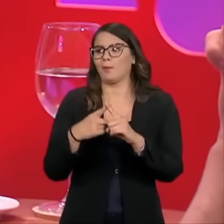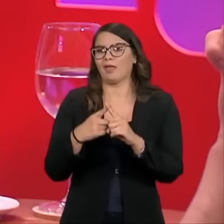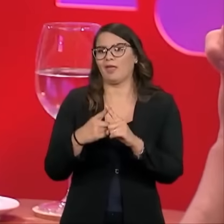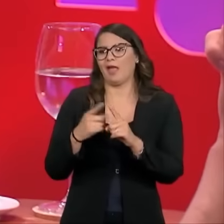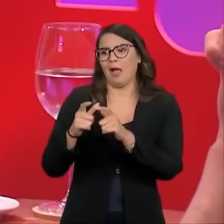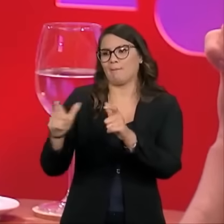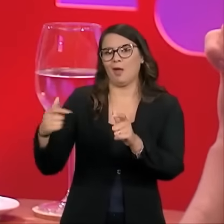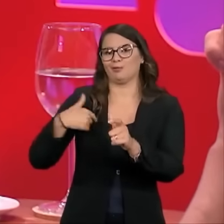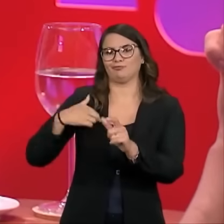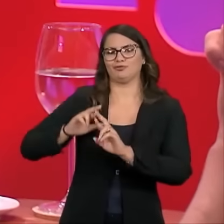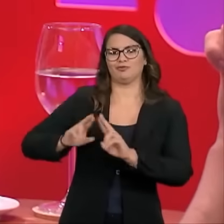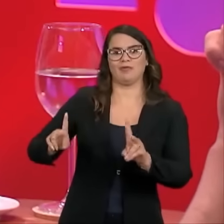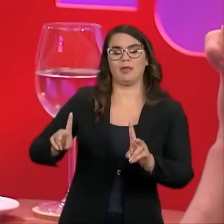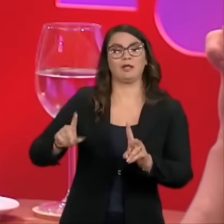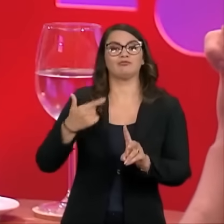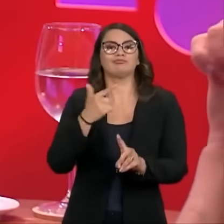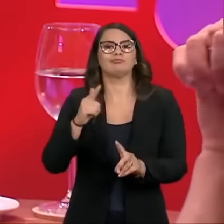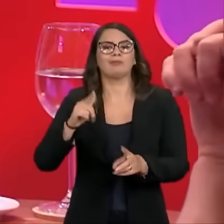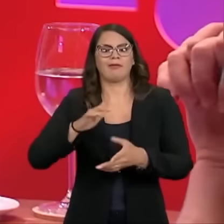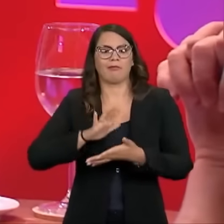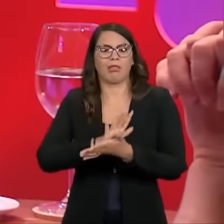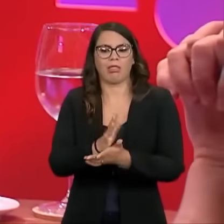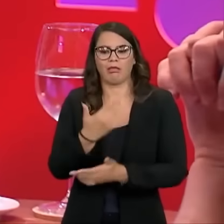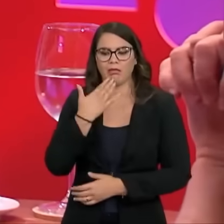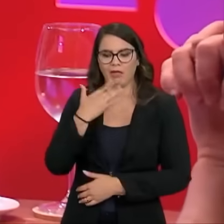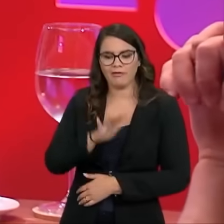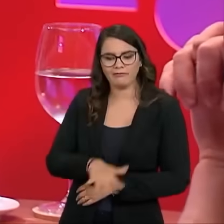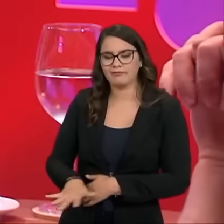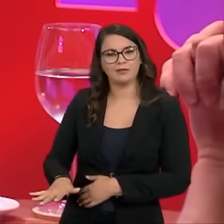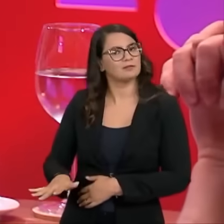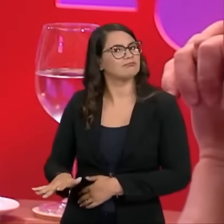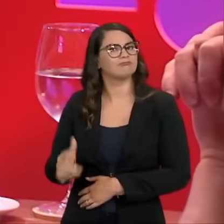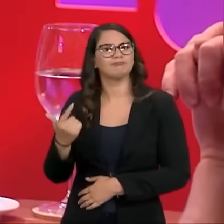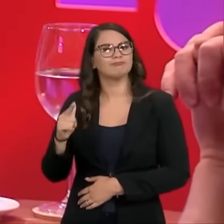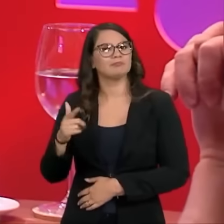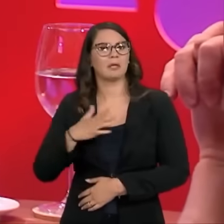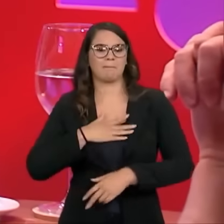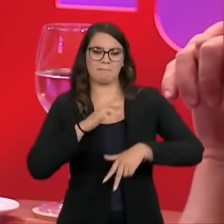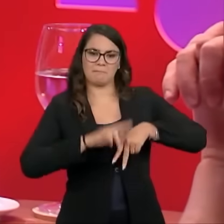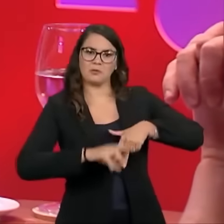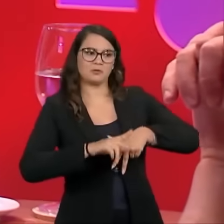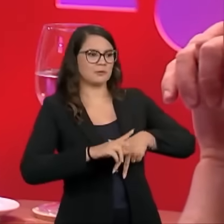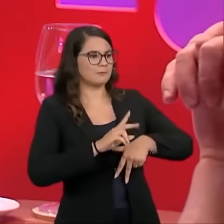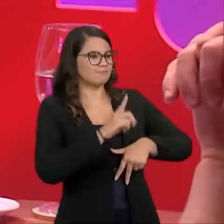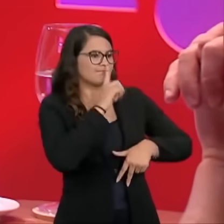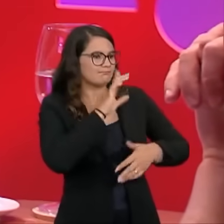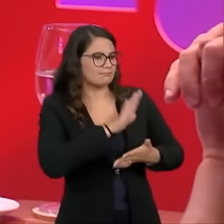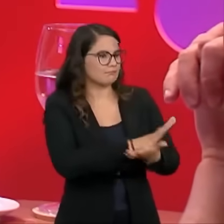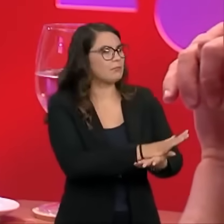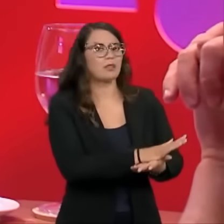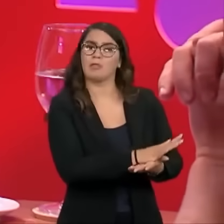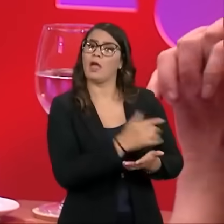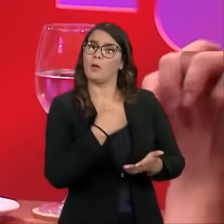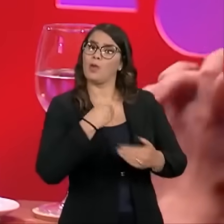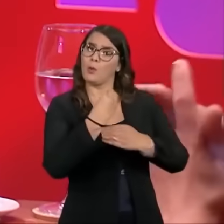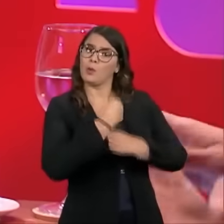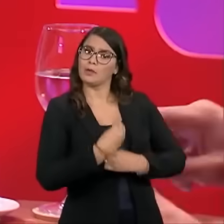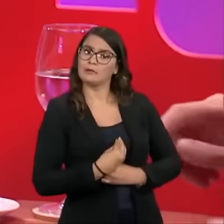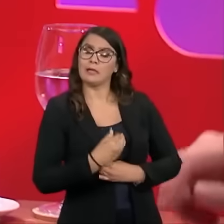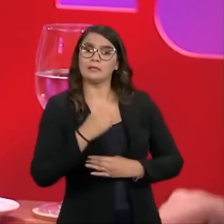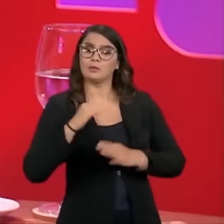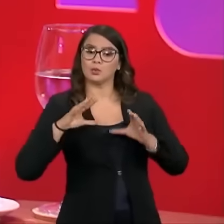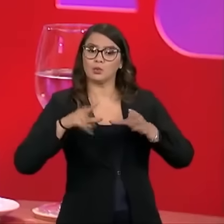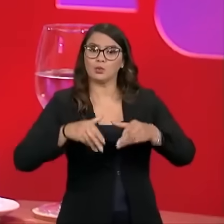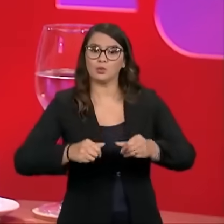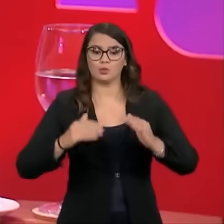pessoas eu nunca sofri hostilidade na minha infância eu nunca tive o meu gênero reprimido eu fui criada em um lar por mulheres todas